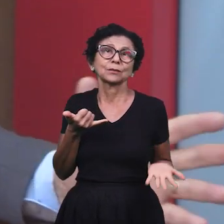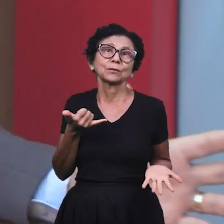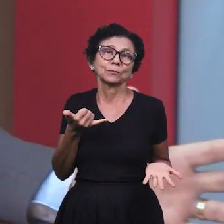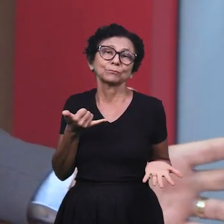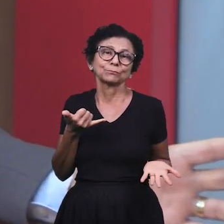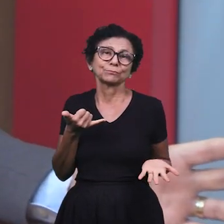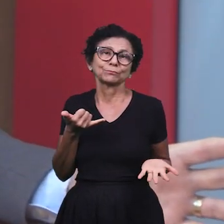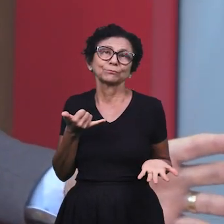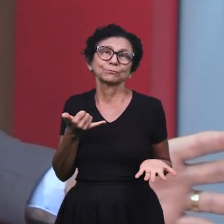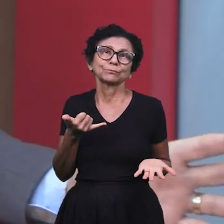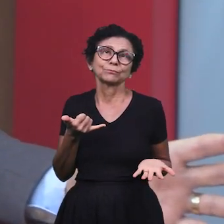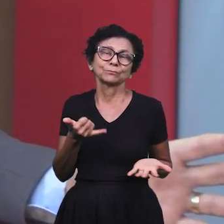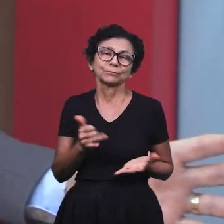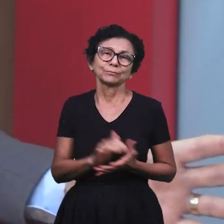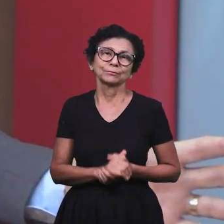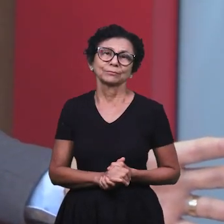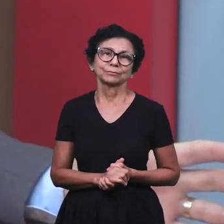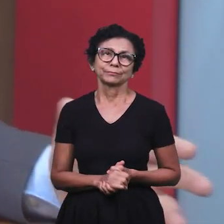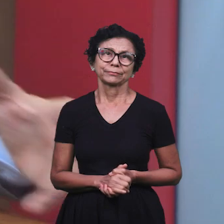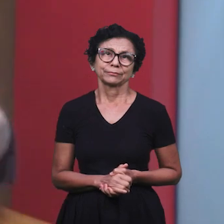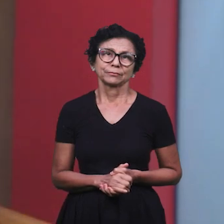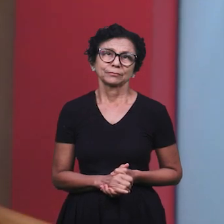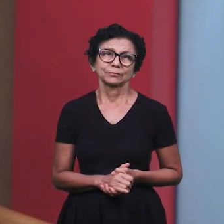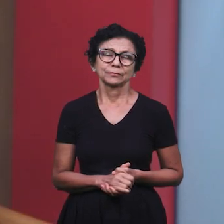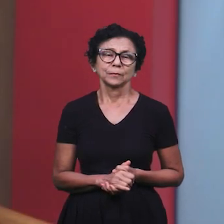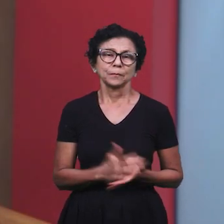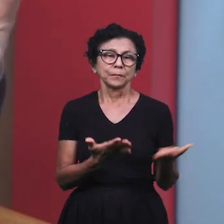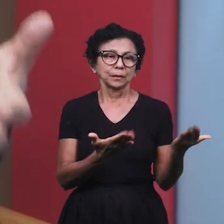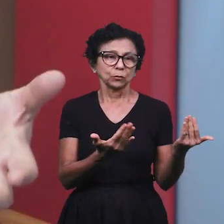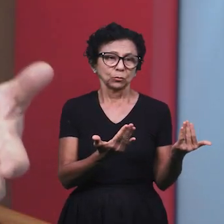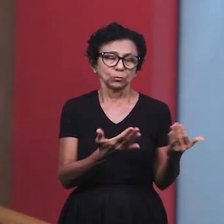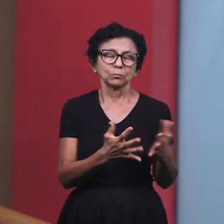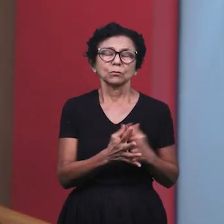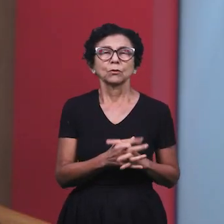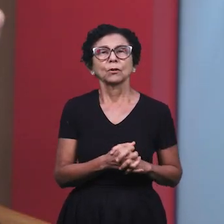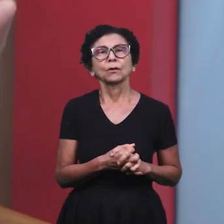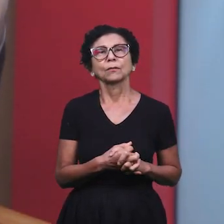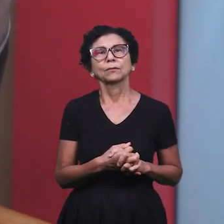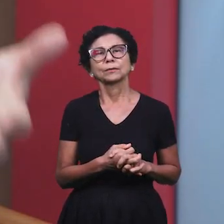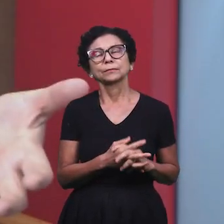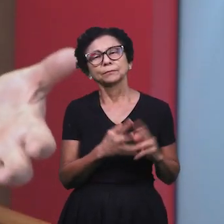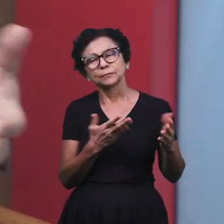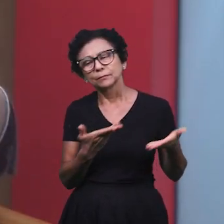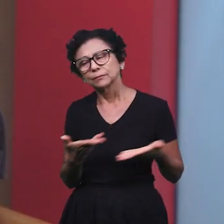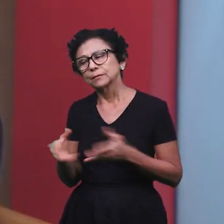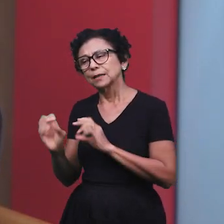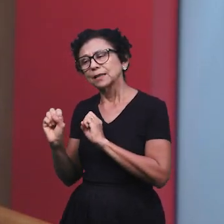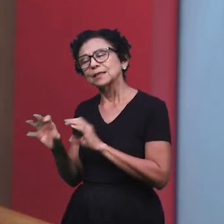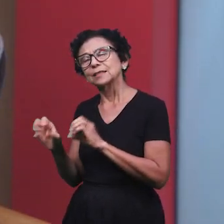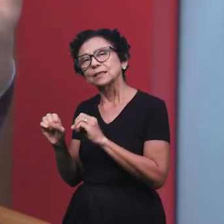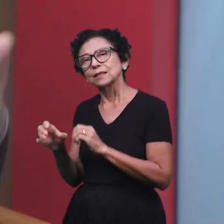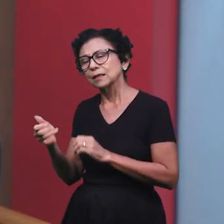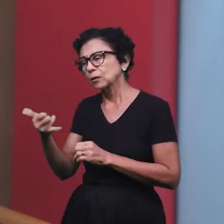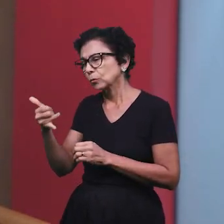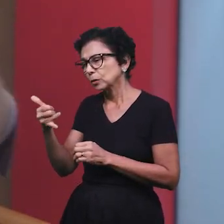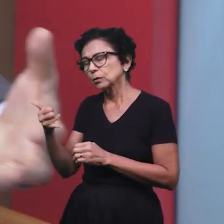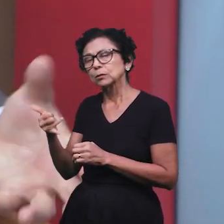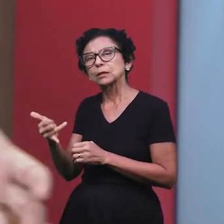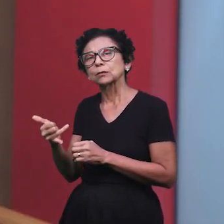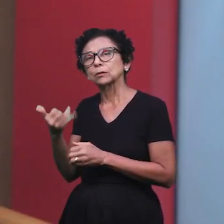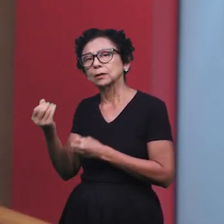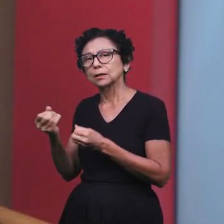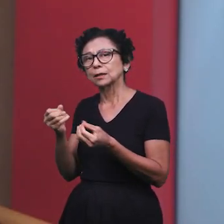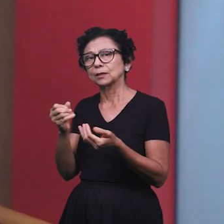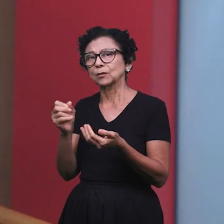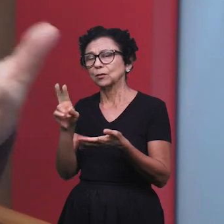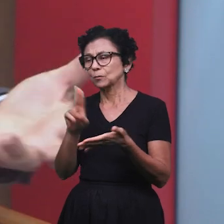pelo menos de um aparelho celular. Então, o jovem ser esse veículo para ensinar, para que o idoso tenha